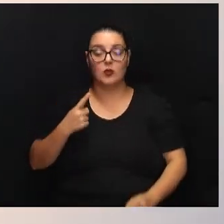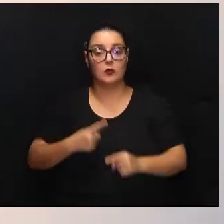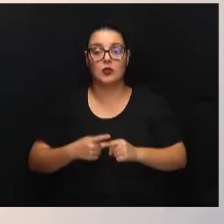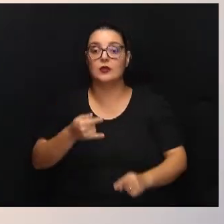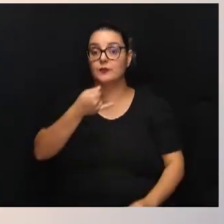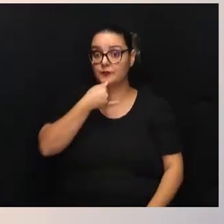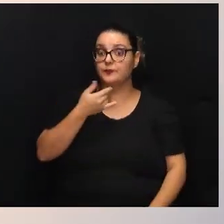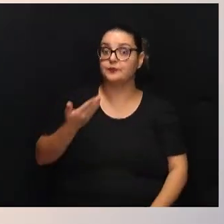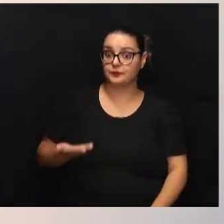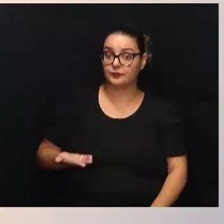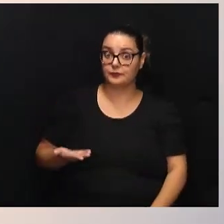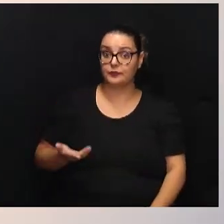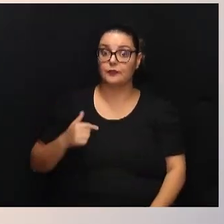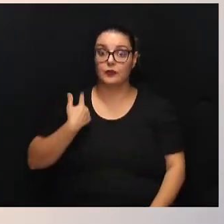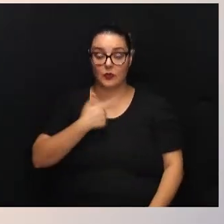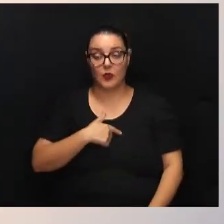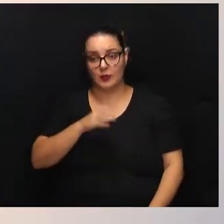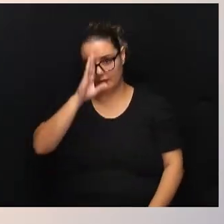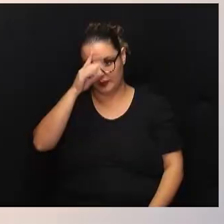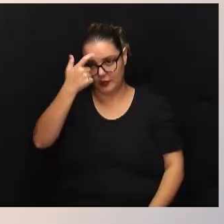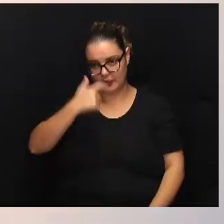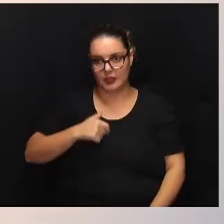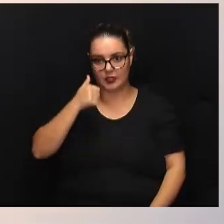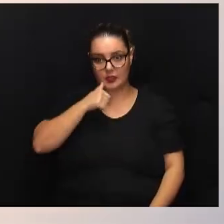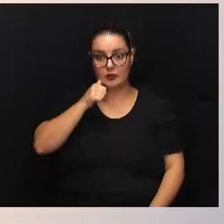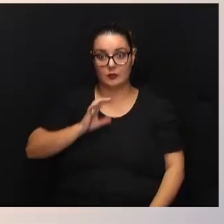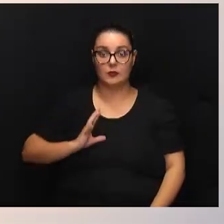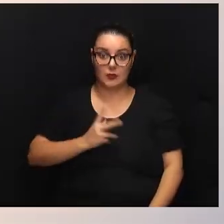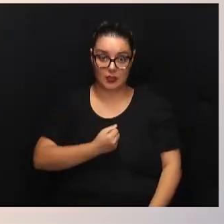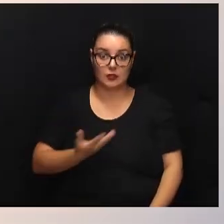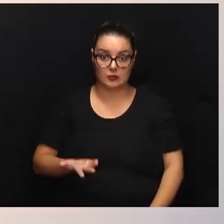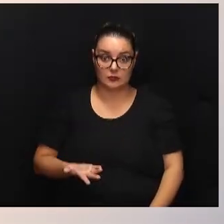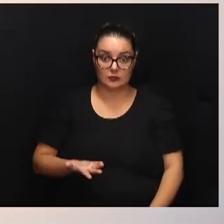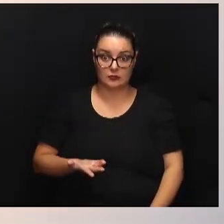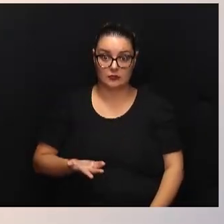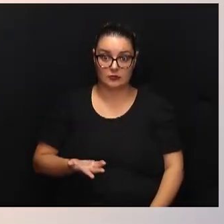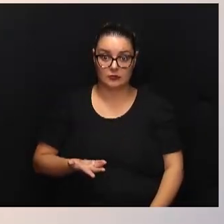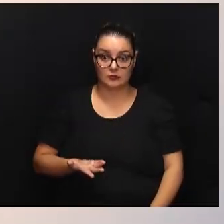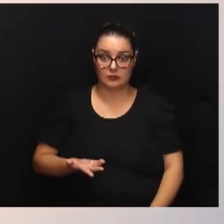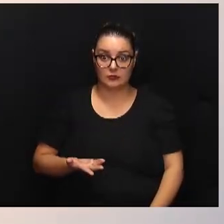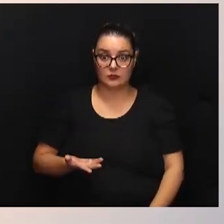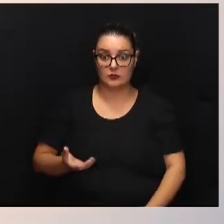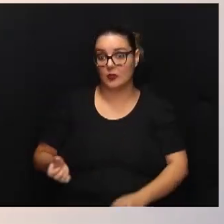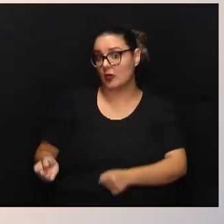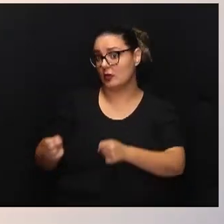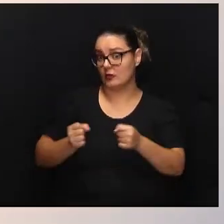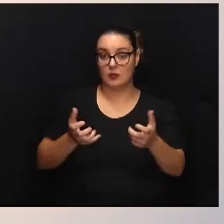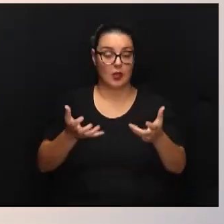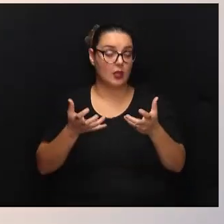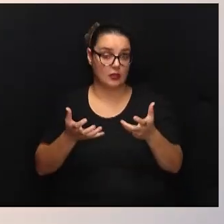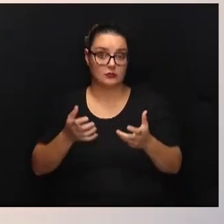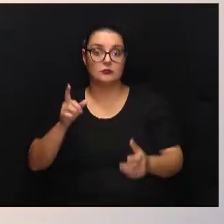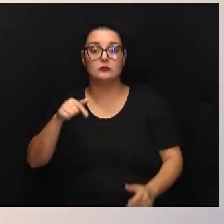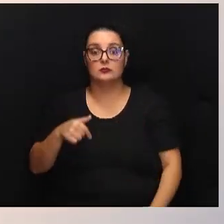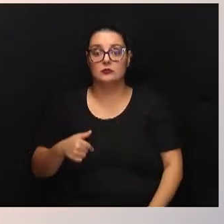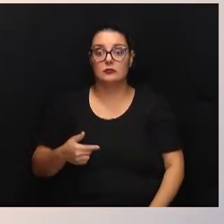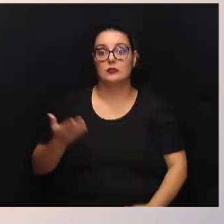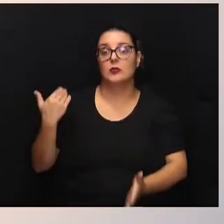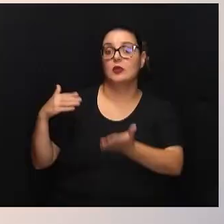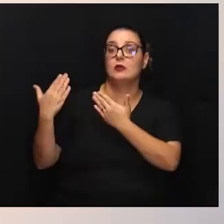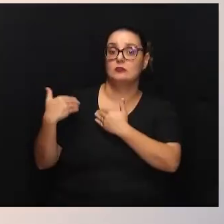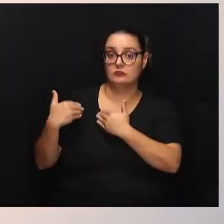sou uma mulher trans, onde os poderosos querem é onde eu estava e acabei voltando, que é para a